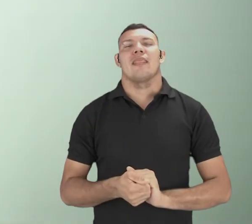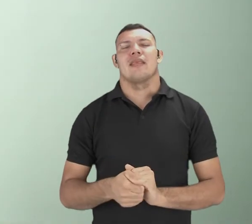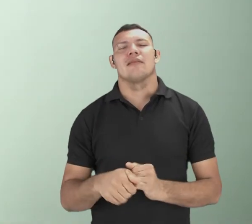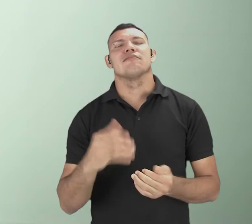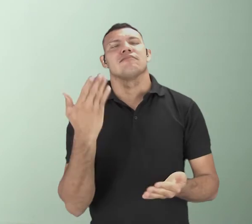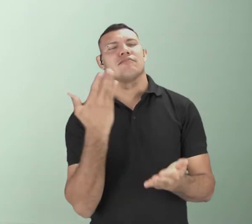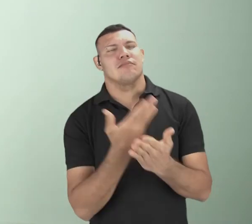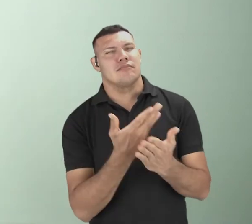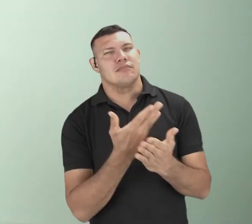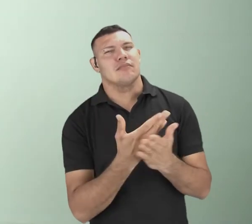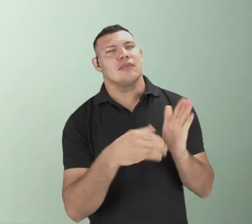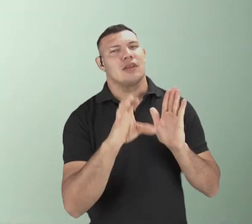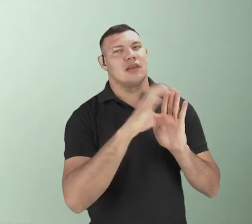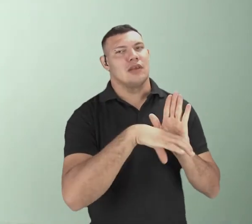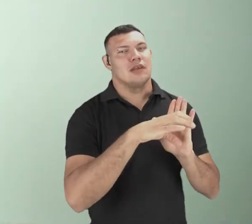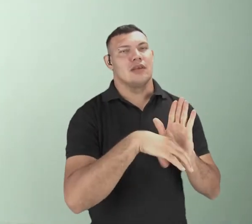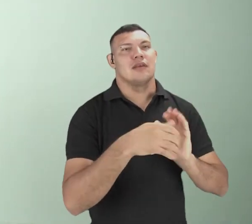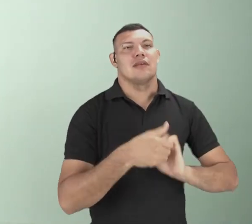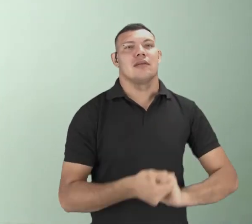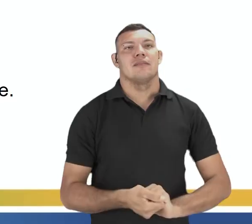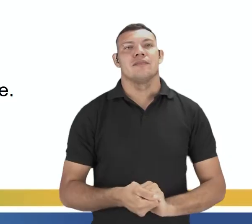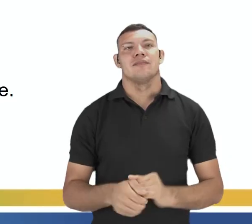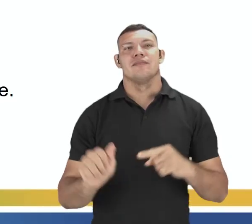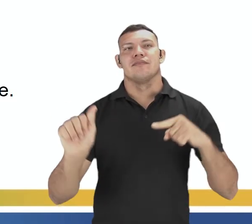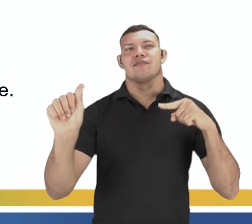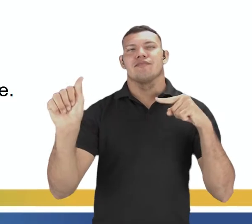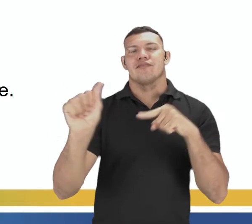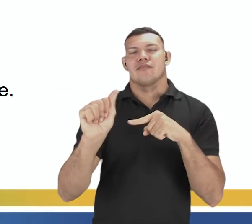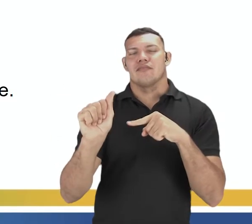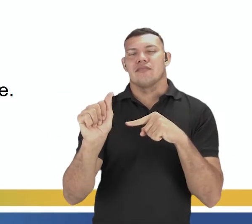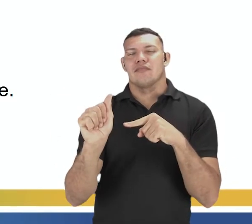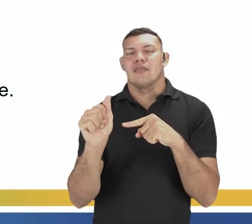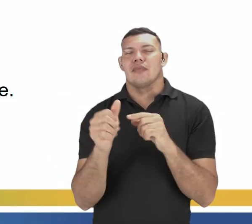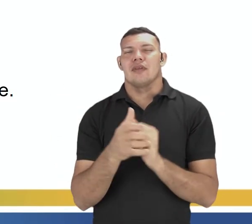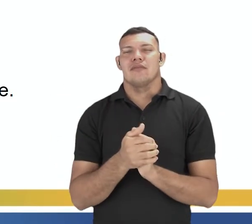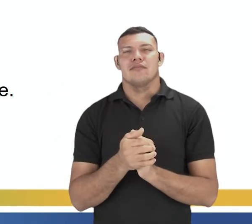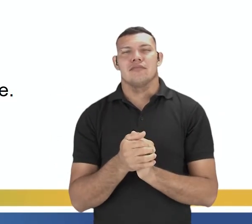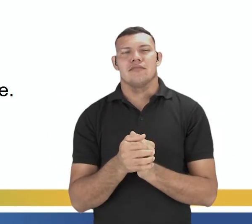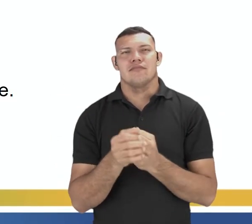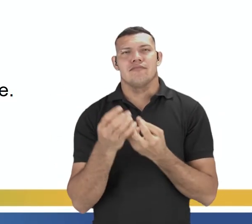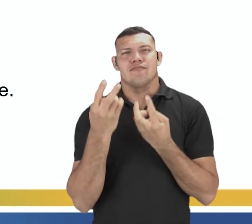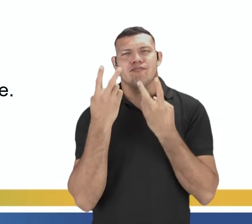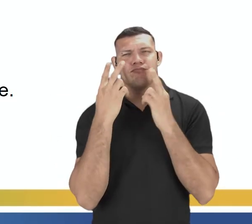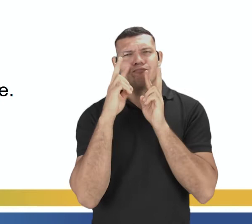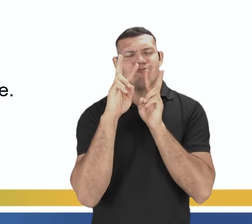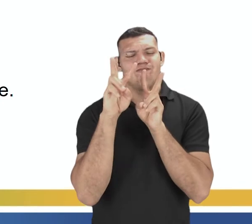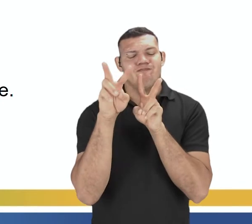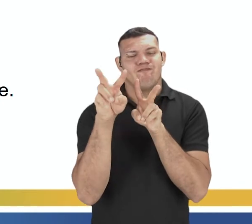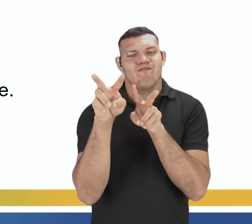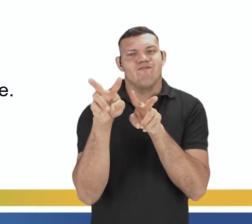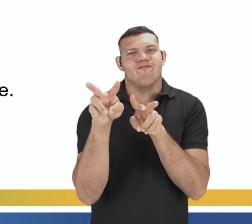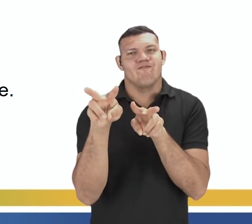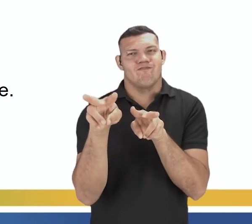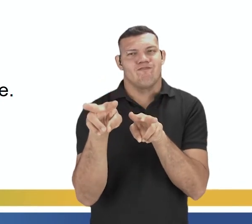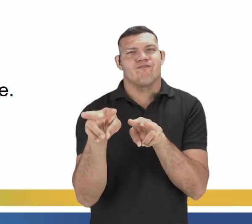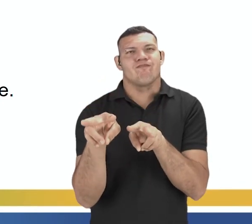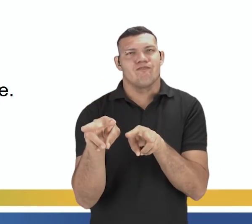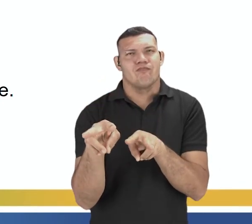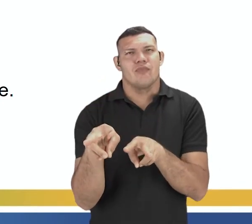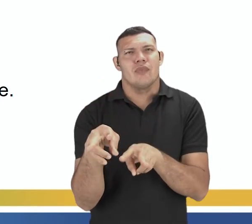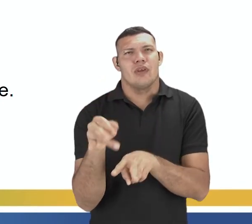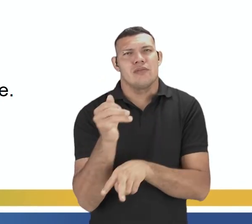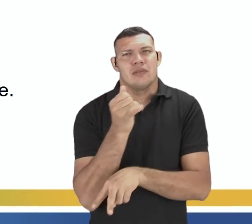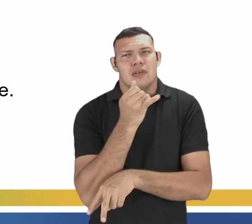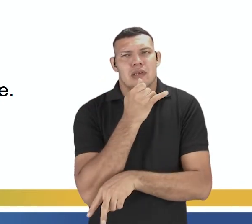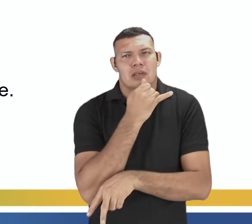esse conceito aqui. Aquele olhar era de entristecer, não vou